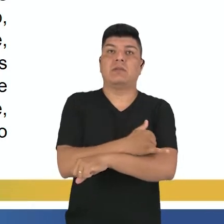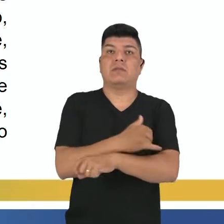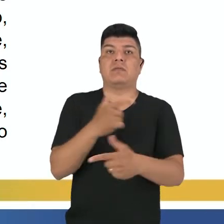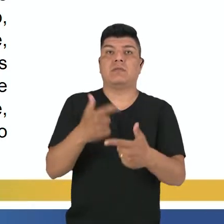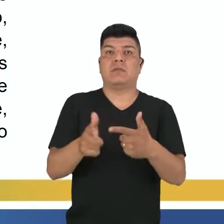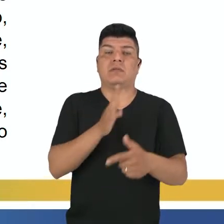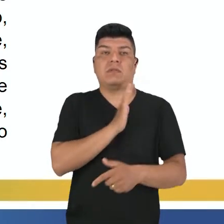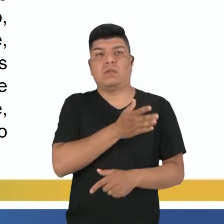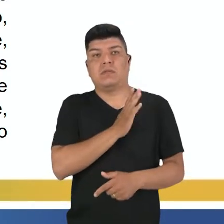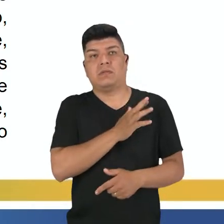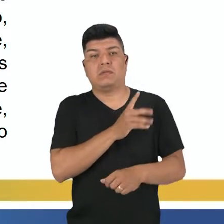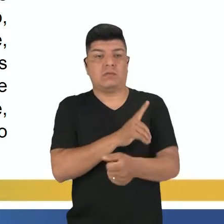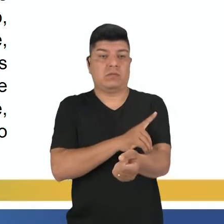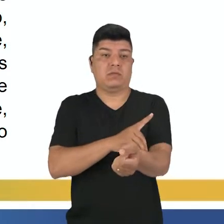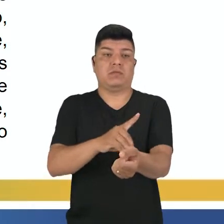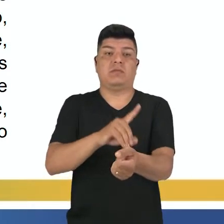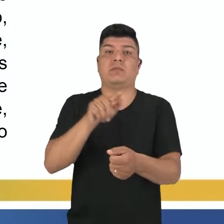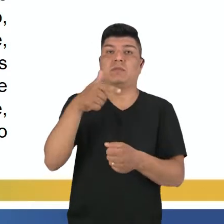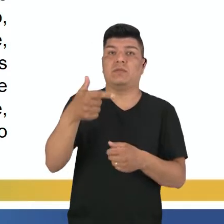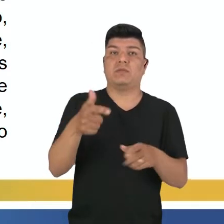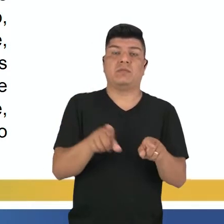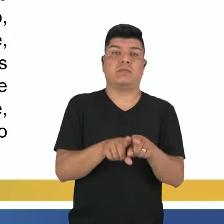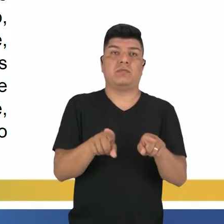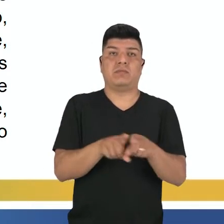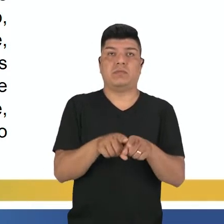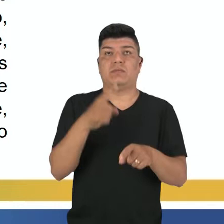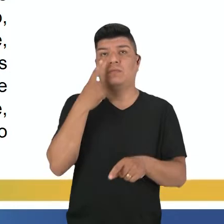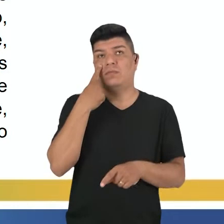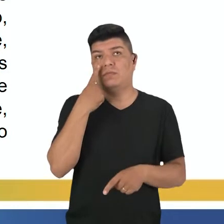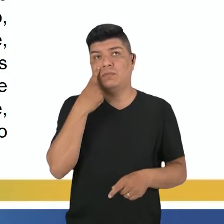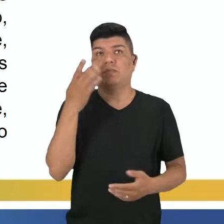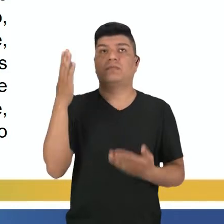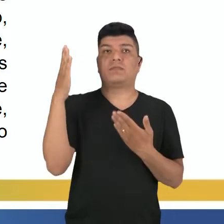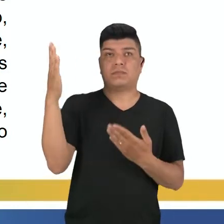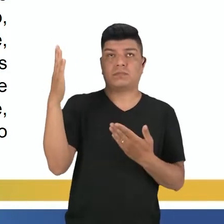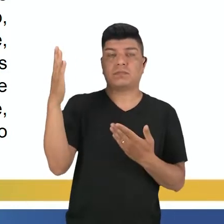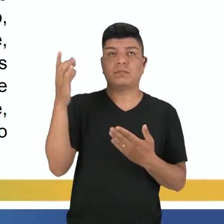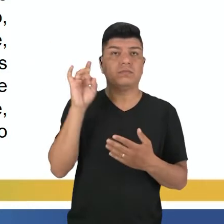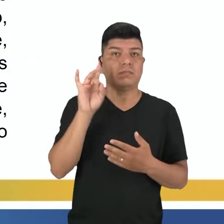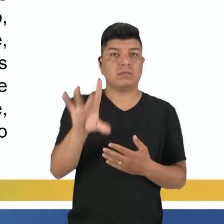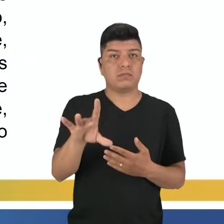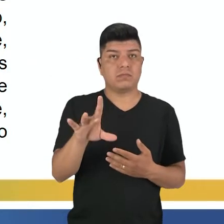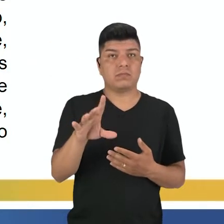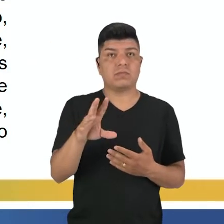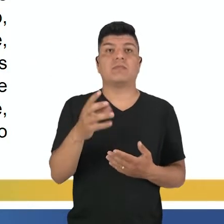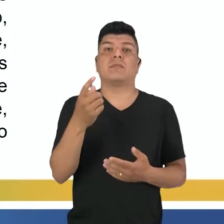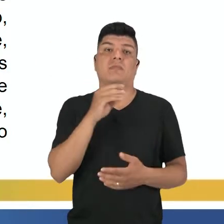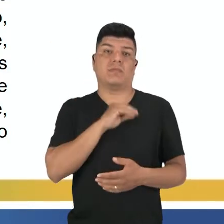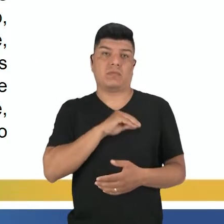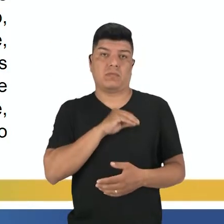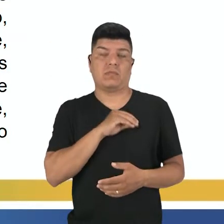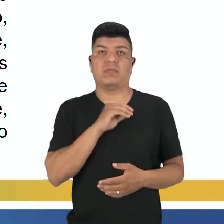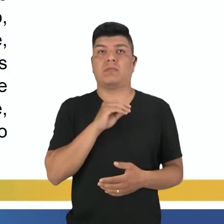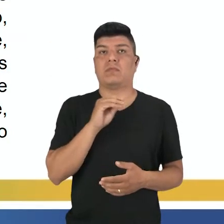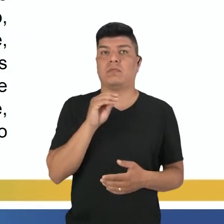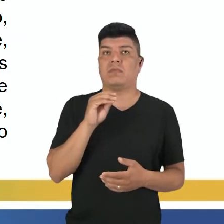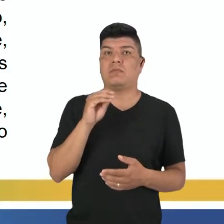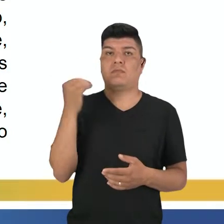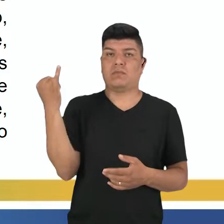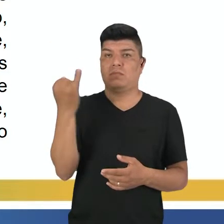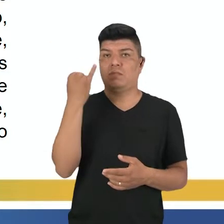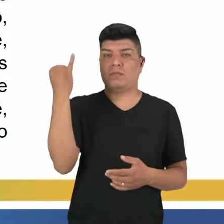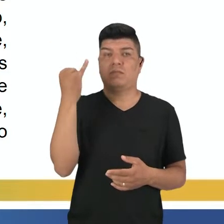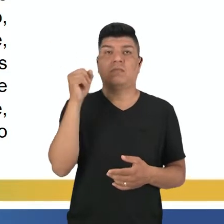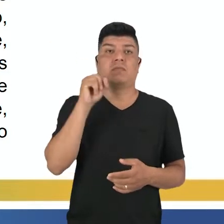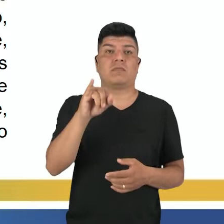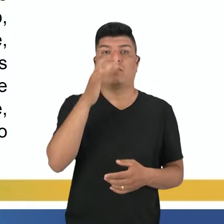cardíacos, diabetes, entre outros, né? Então, como vocês podem observar, não é apenas a renda, né, que importa.